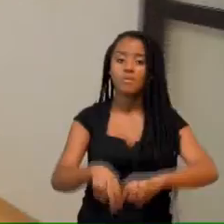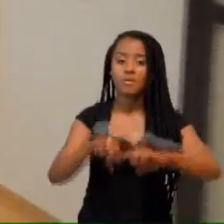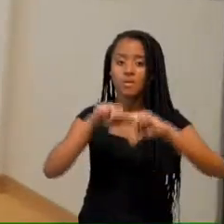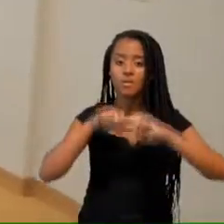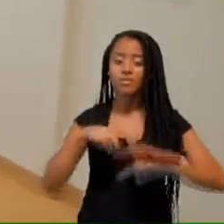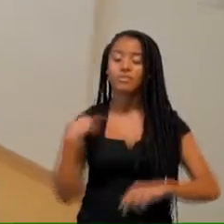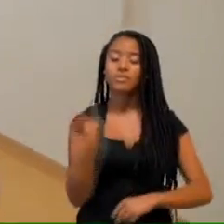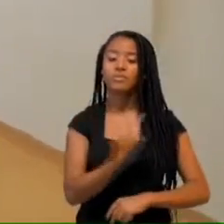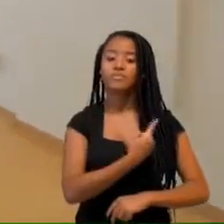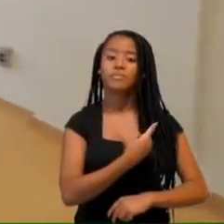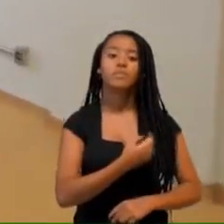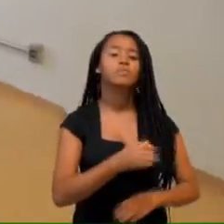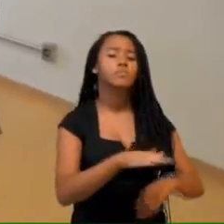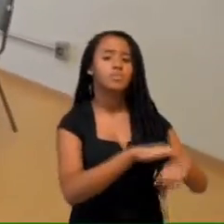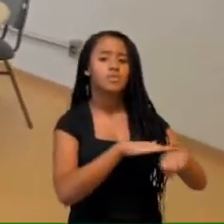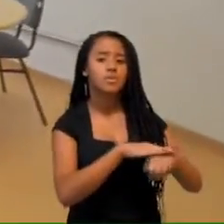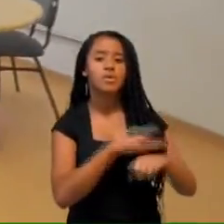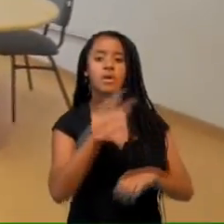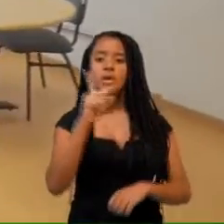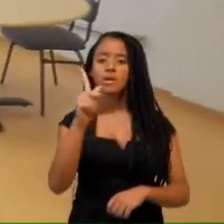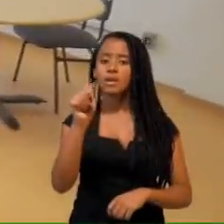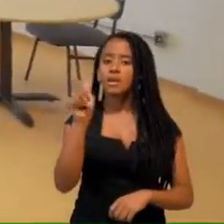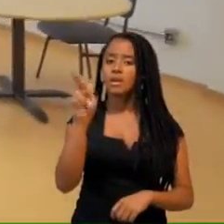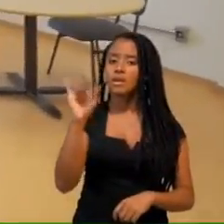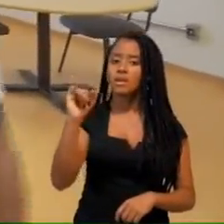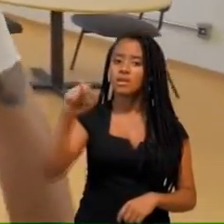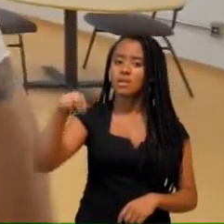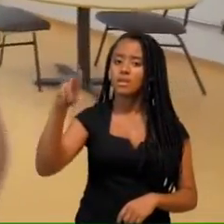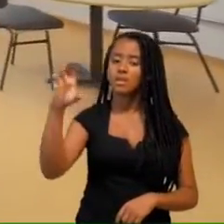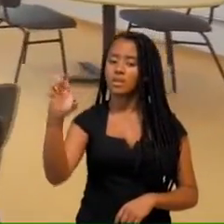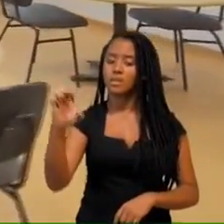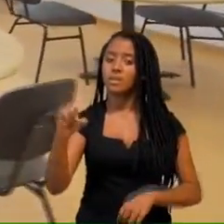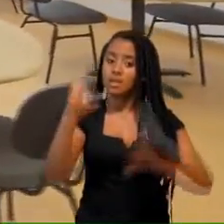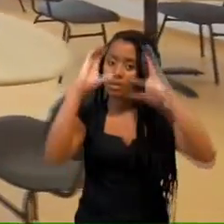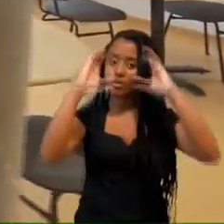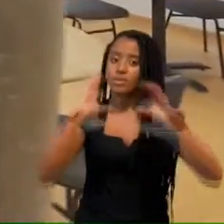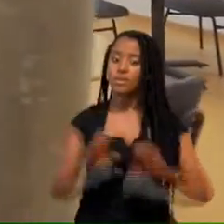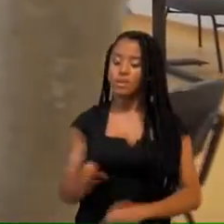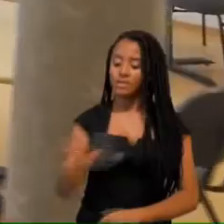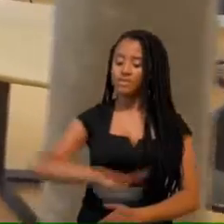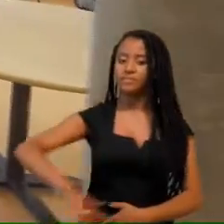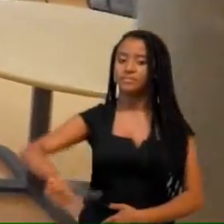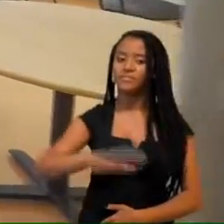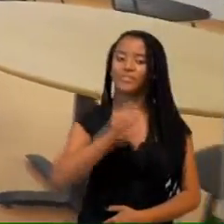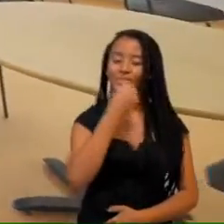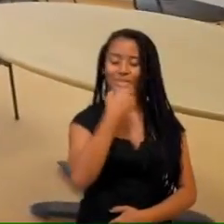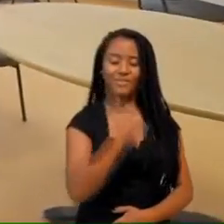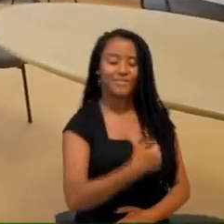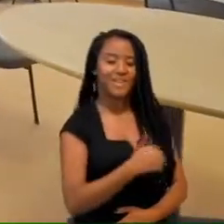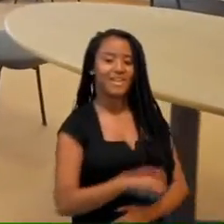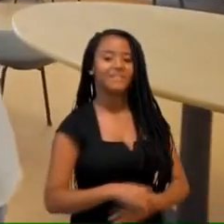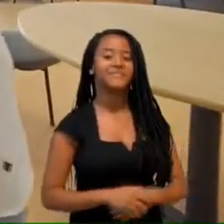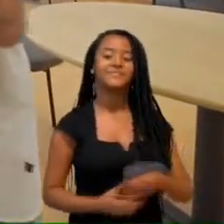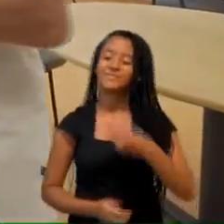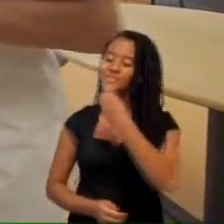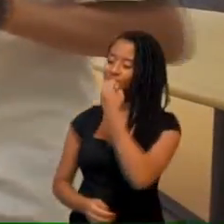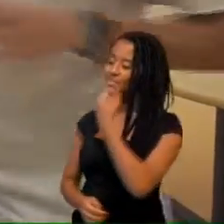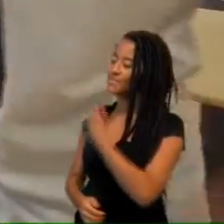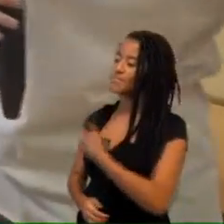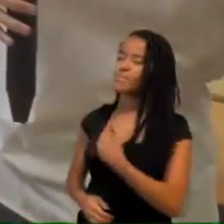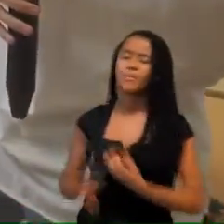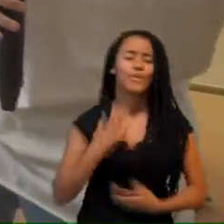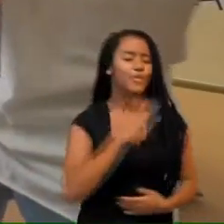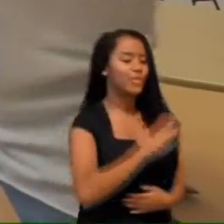para isso a gente veio falar com a Karine Zago que é a coordenadora do setor E aí Karine tudo bom tudo bem